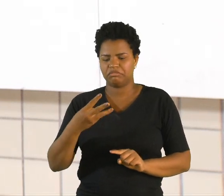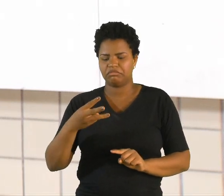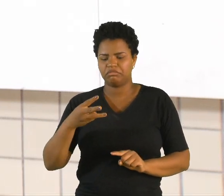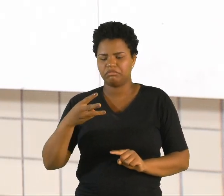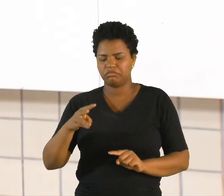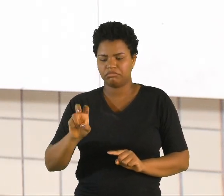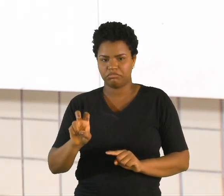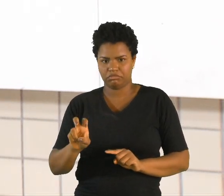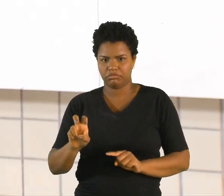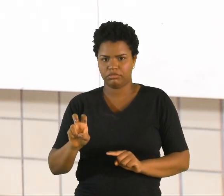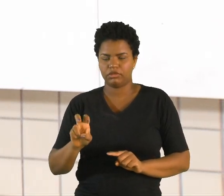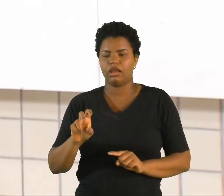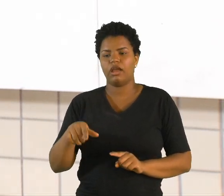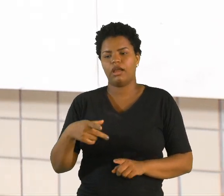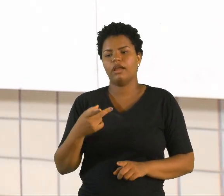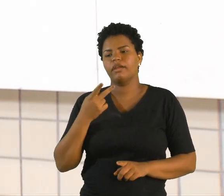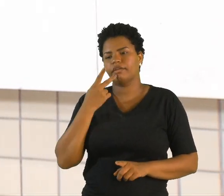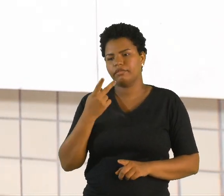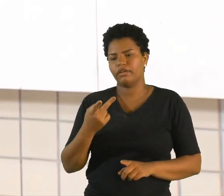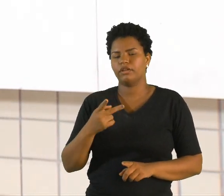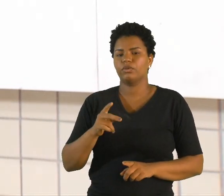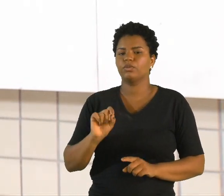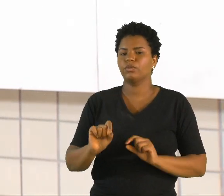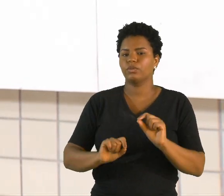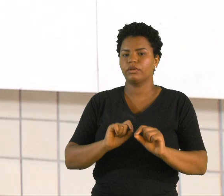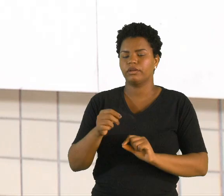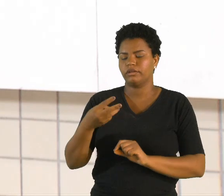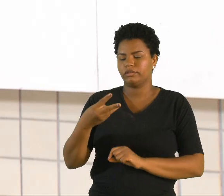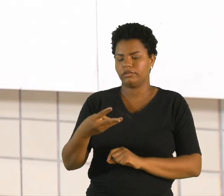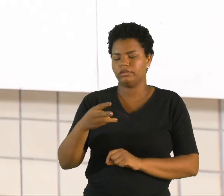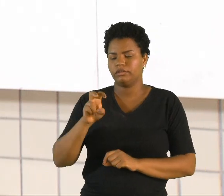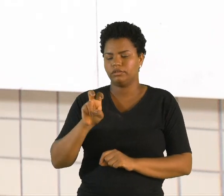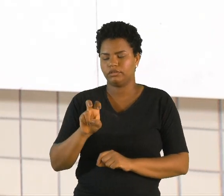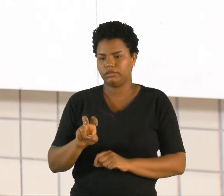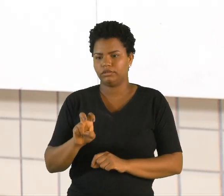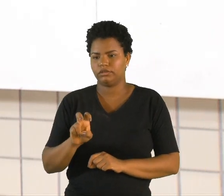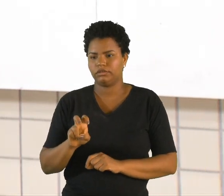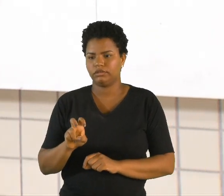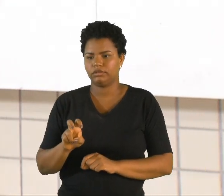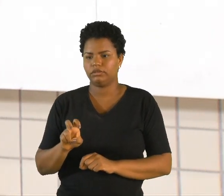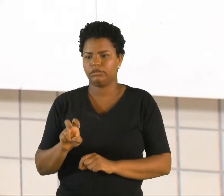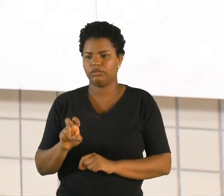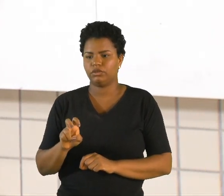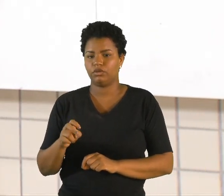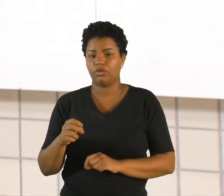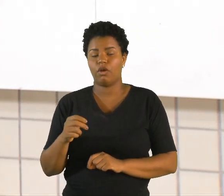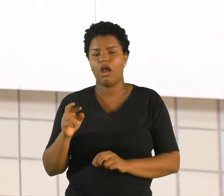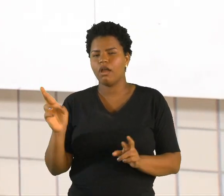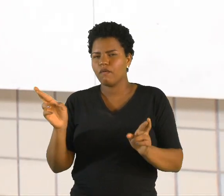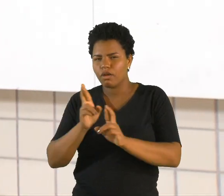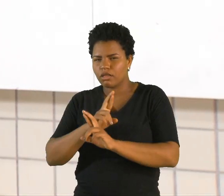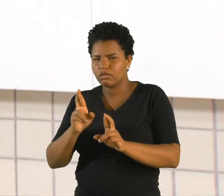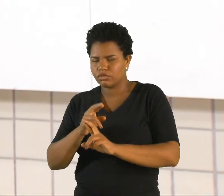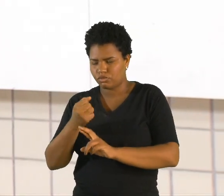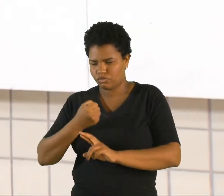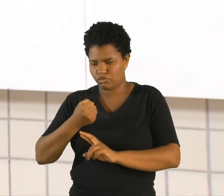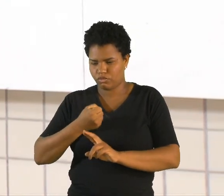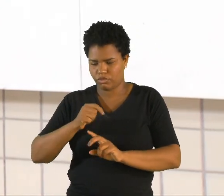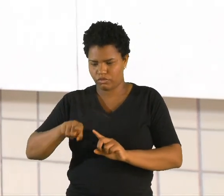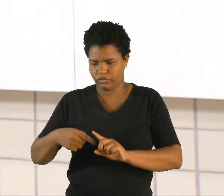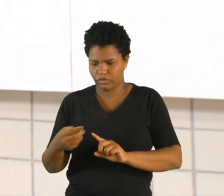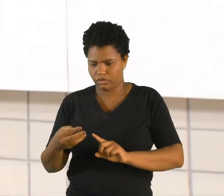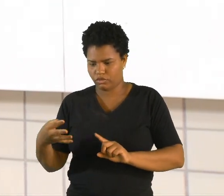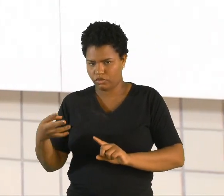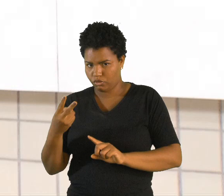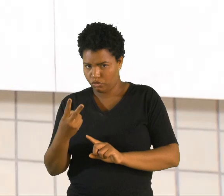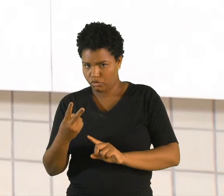0,35. Eu vou ler como? 35, quantos números? 2. Vou relacionar a quem? 100.